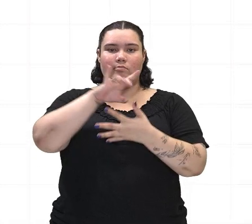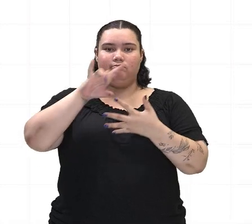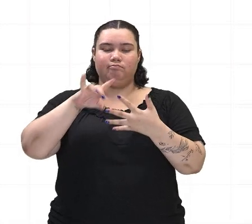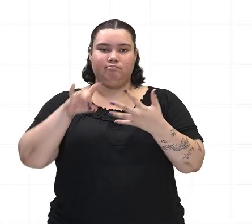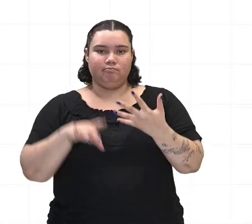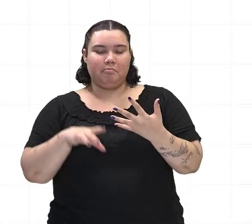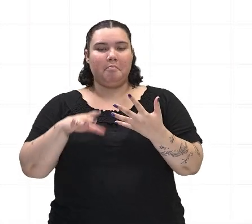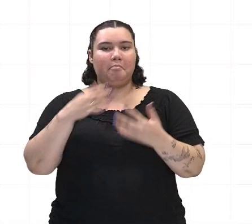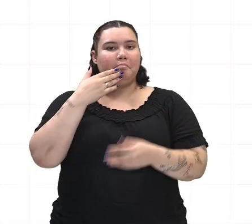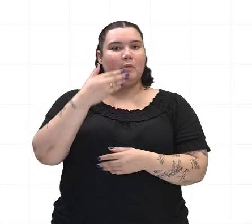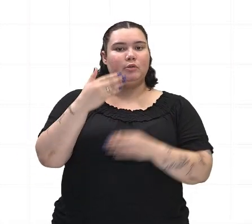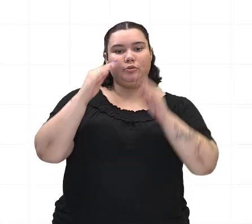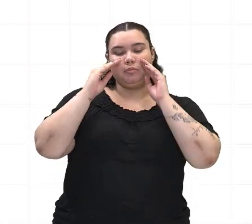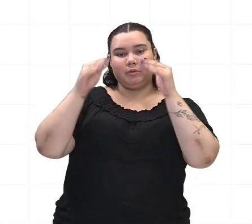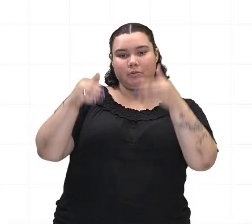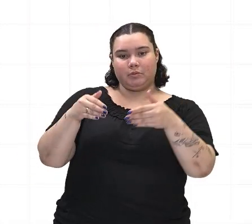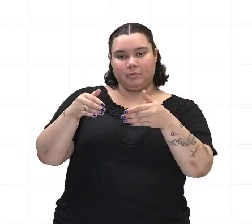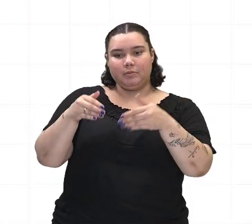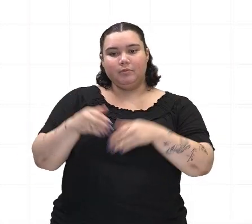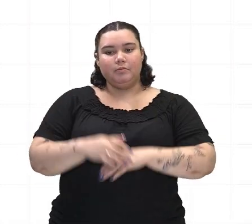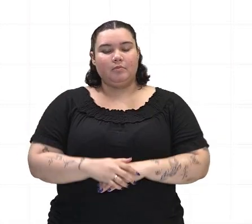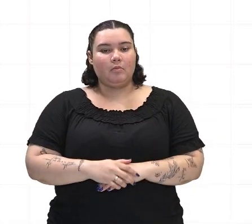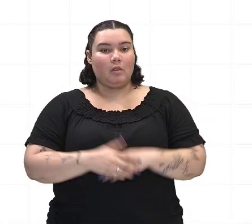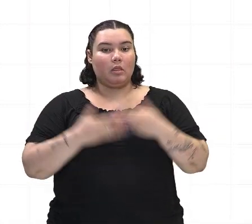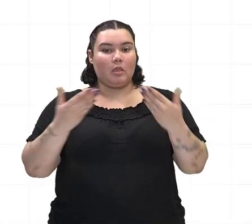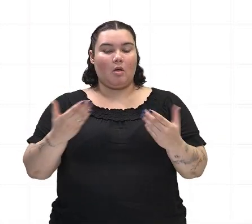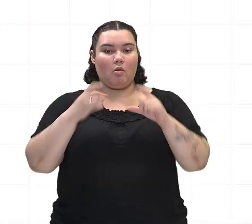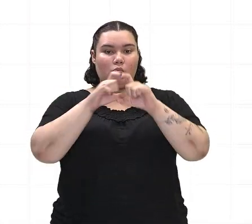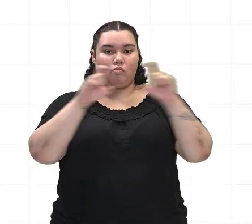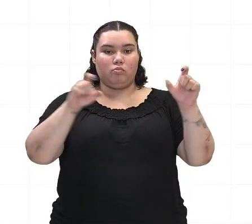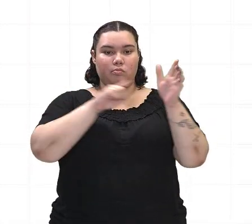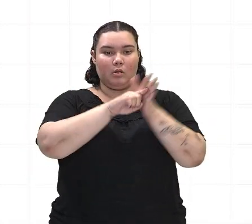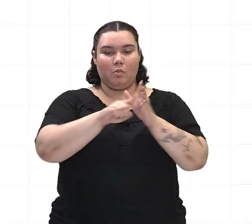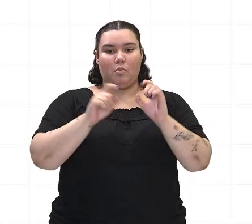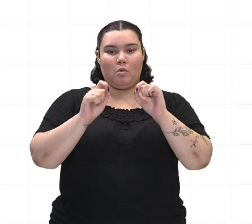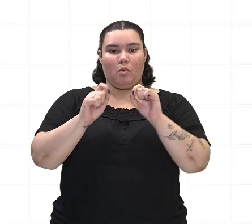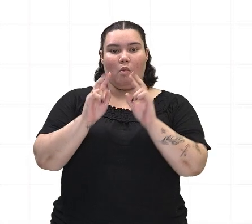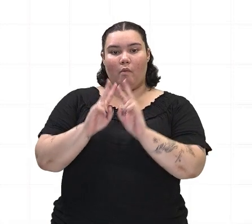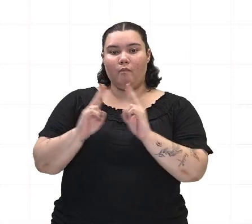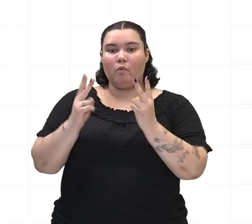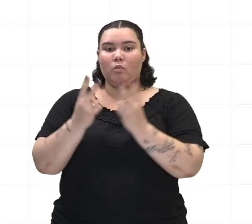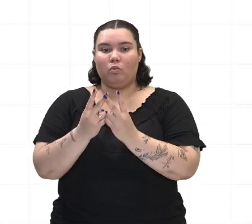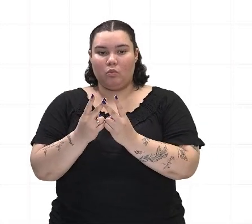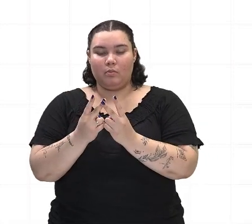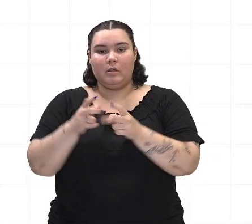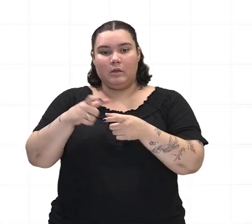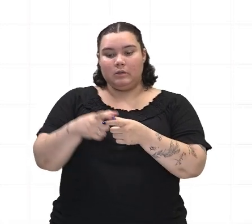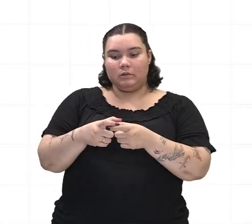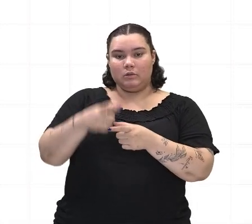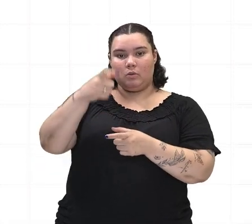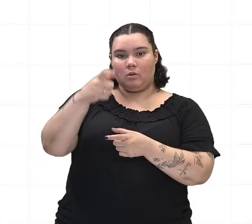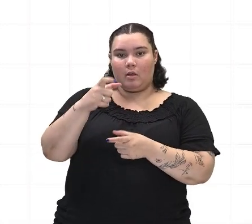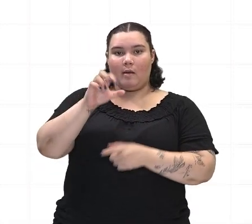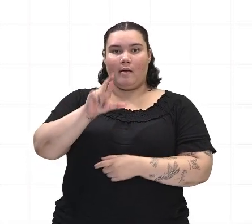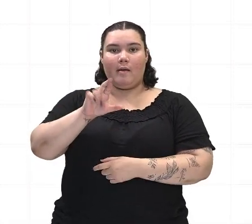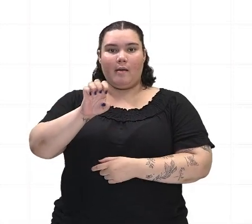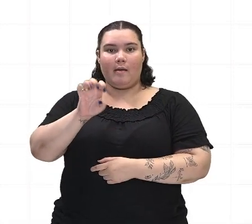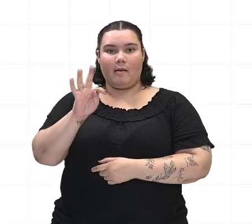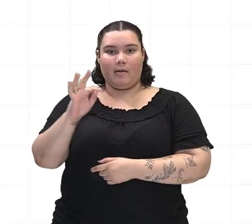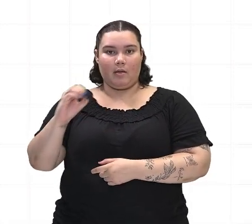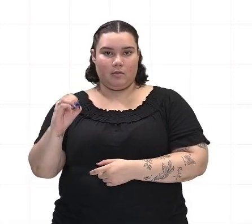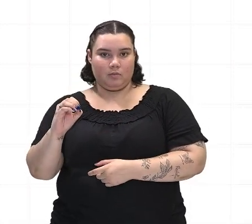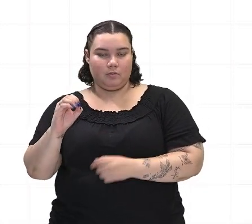caso. Então, o enunciado já diz que o cilindro é um cilindro circular reto,